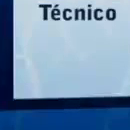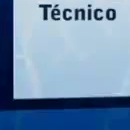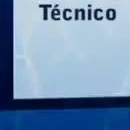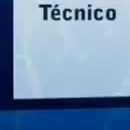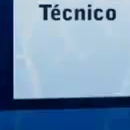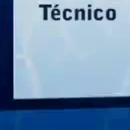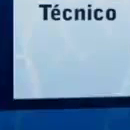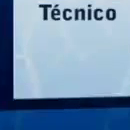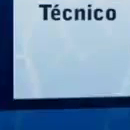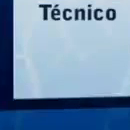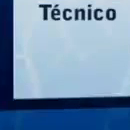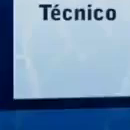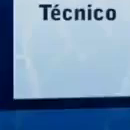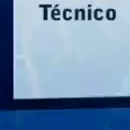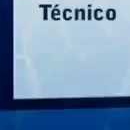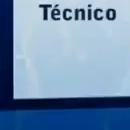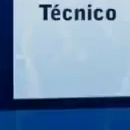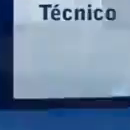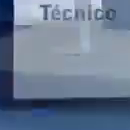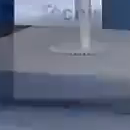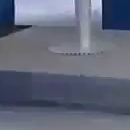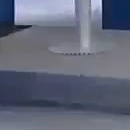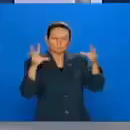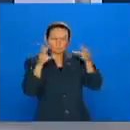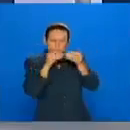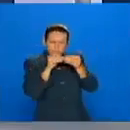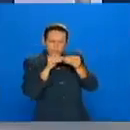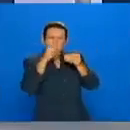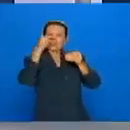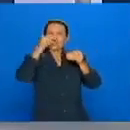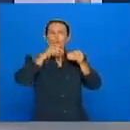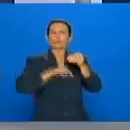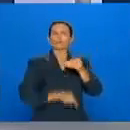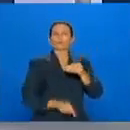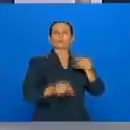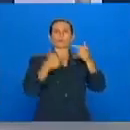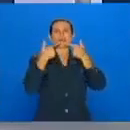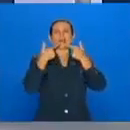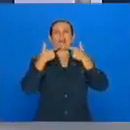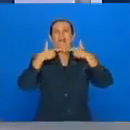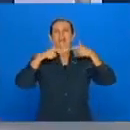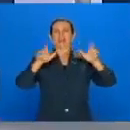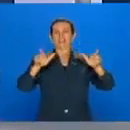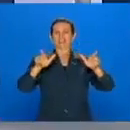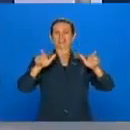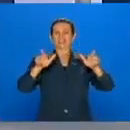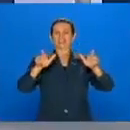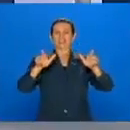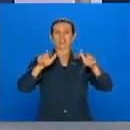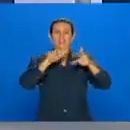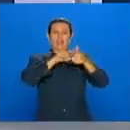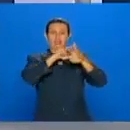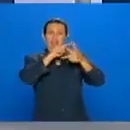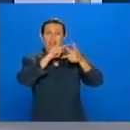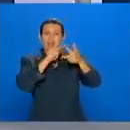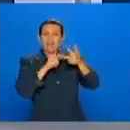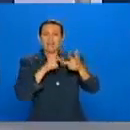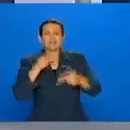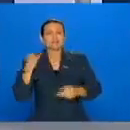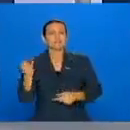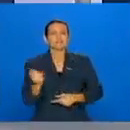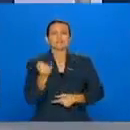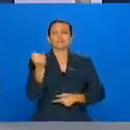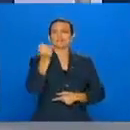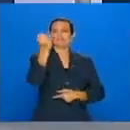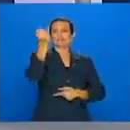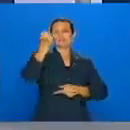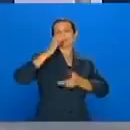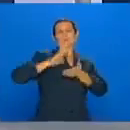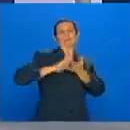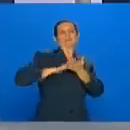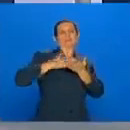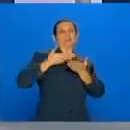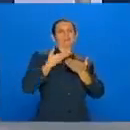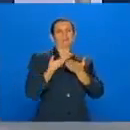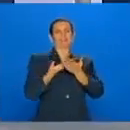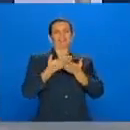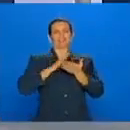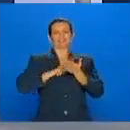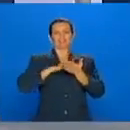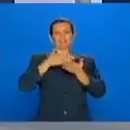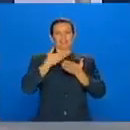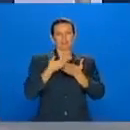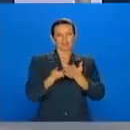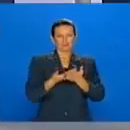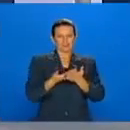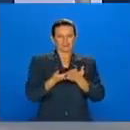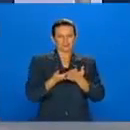e sistemáticos da língua. Conhecimentos estes fundamentais para o ato tradutório.